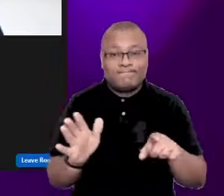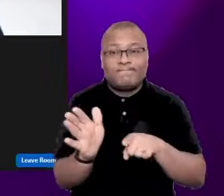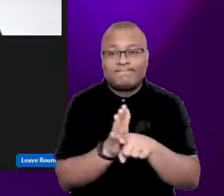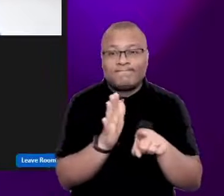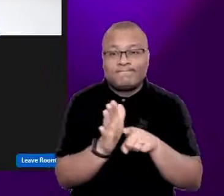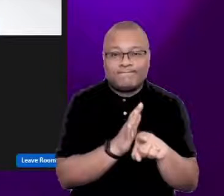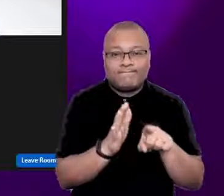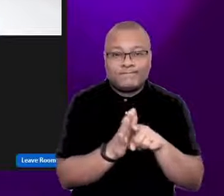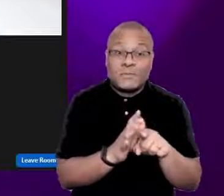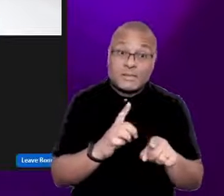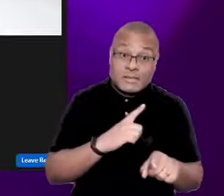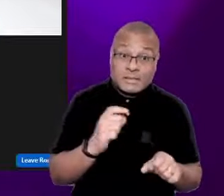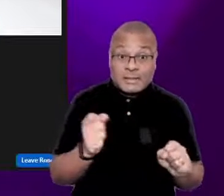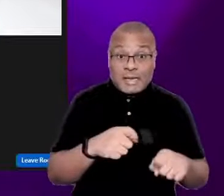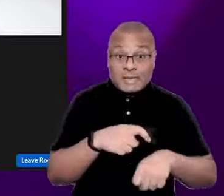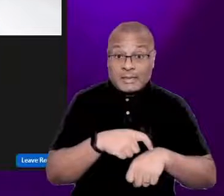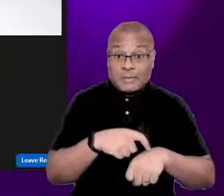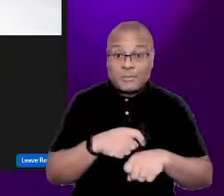perguntas, se a gente tiver tempo.